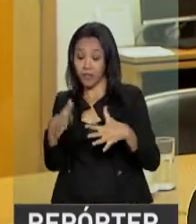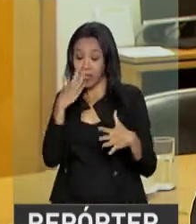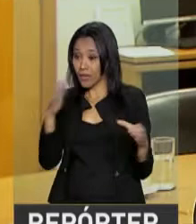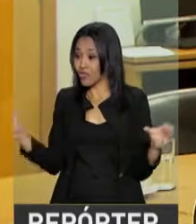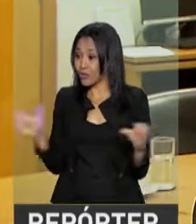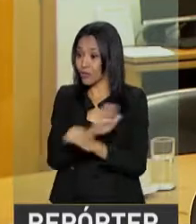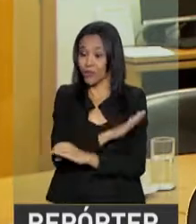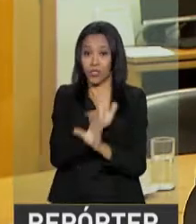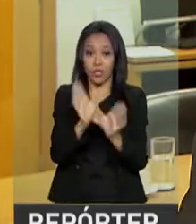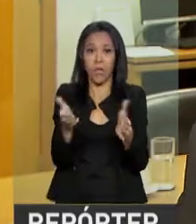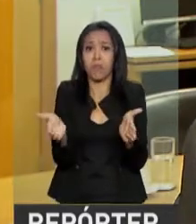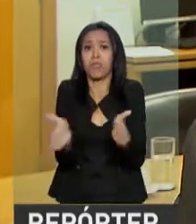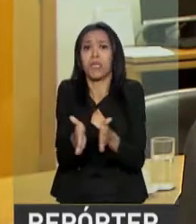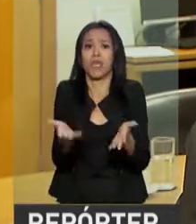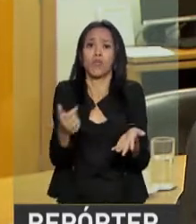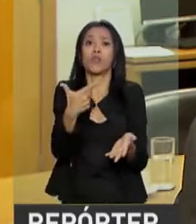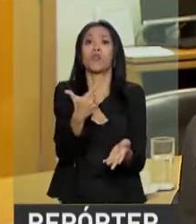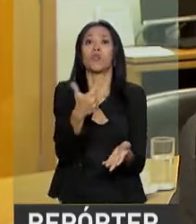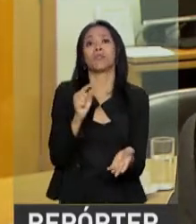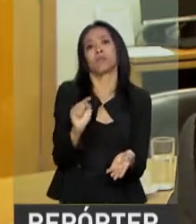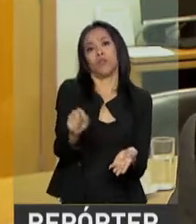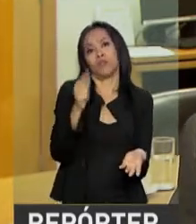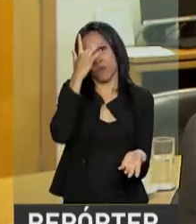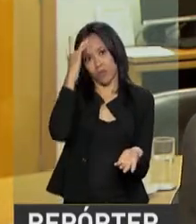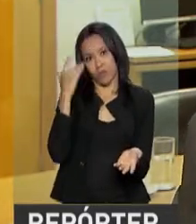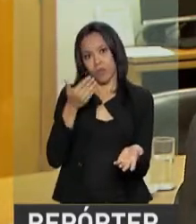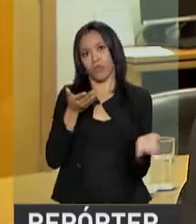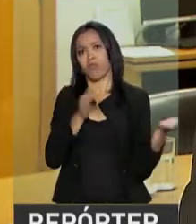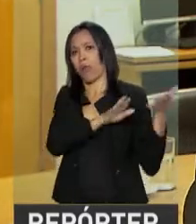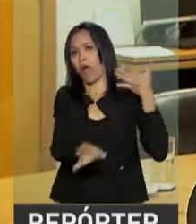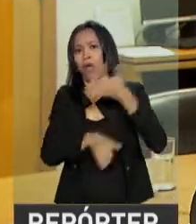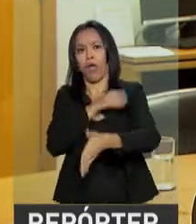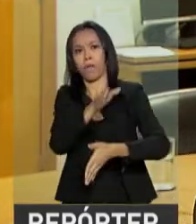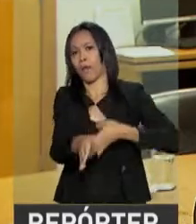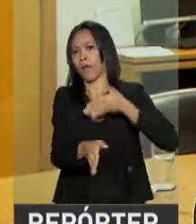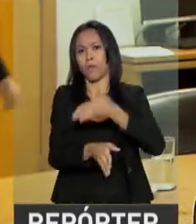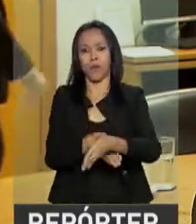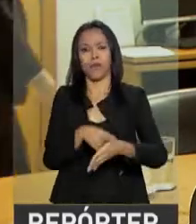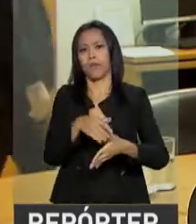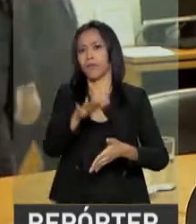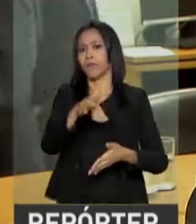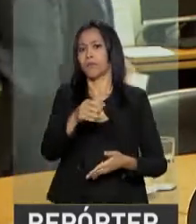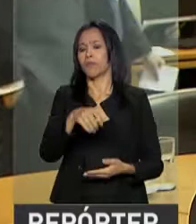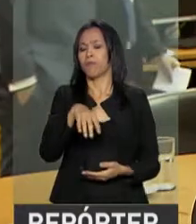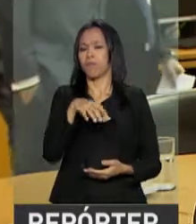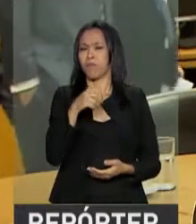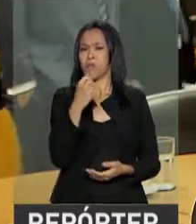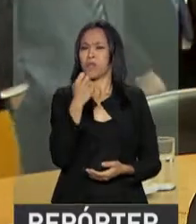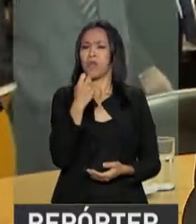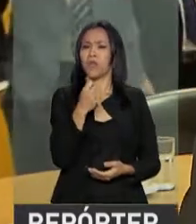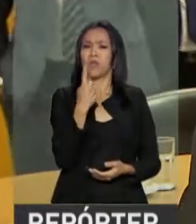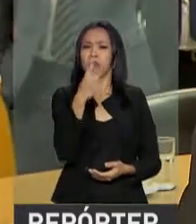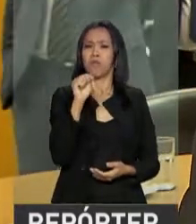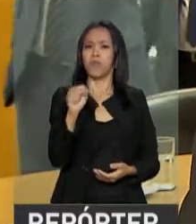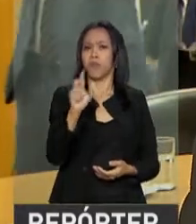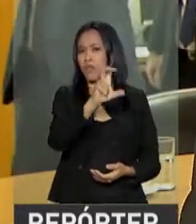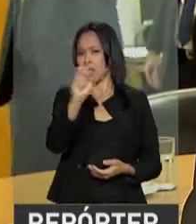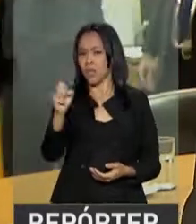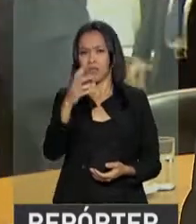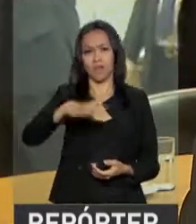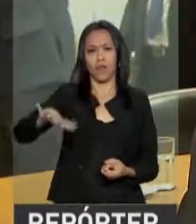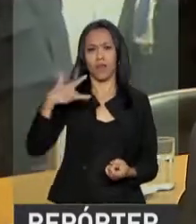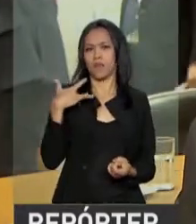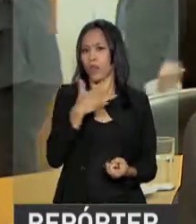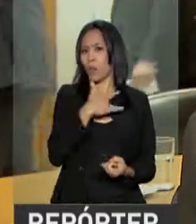é um município pequeno para 12 mil habitantes recebemos em média é de atendimento em torno de mil e quinhentas pessoas diário tanto na educação na saúde